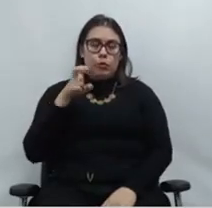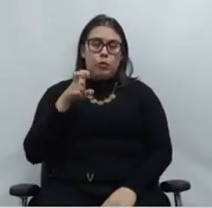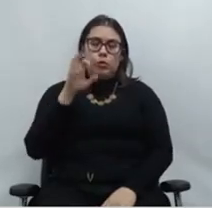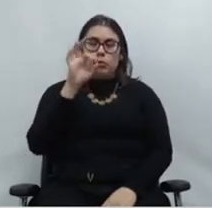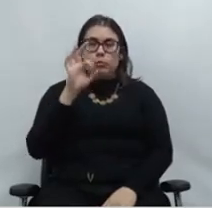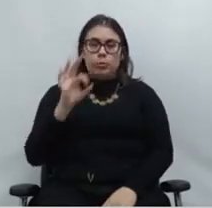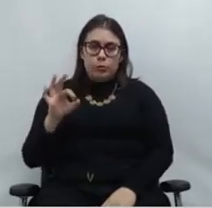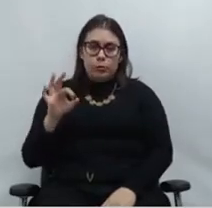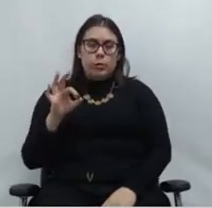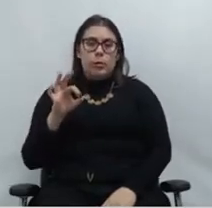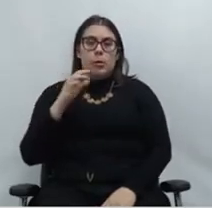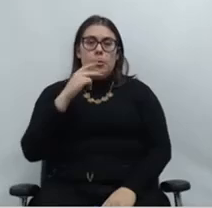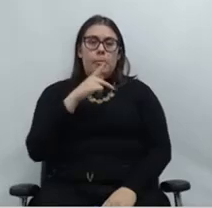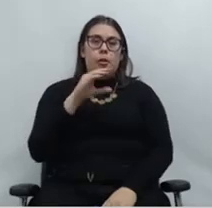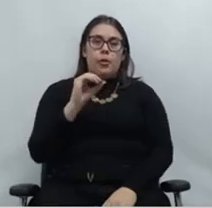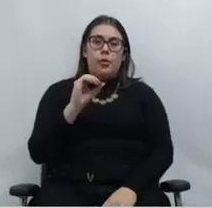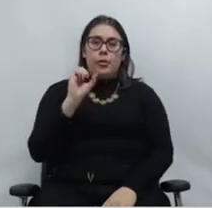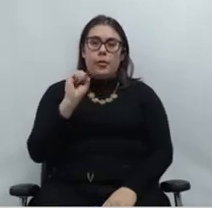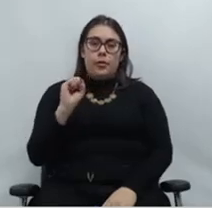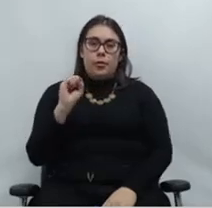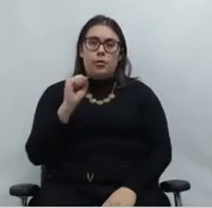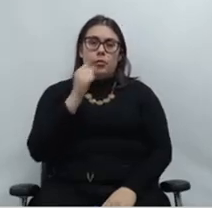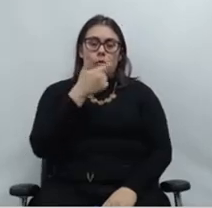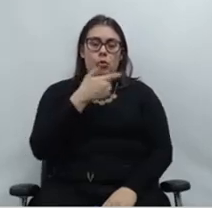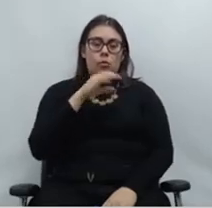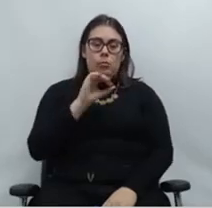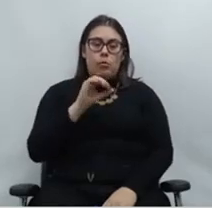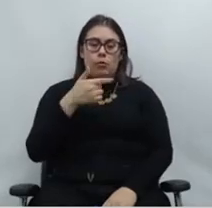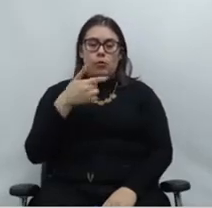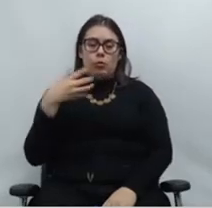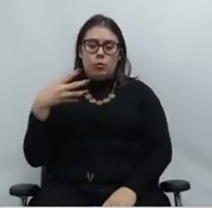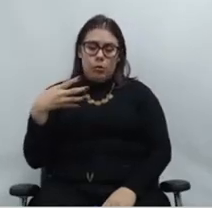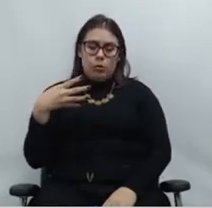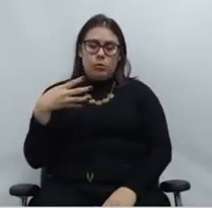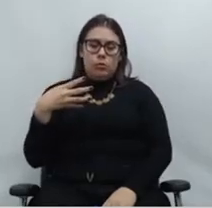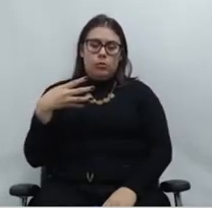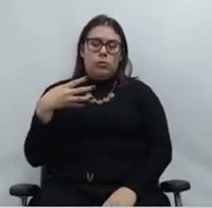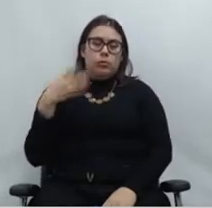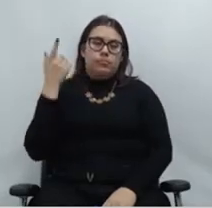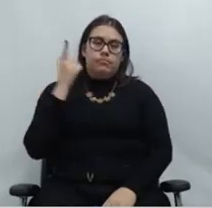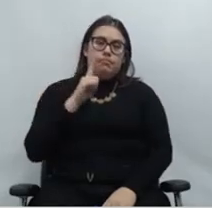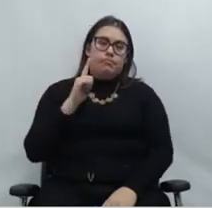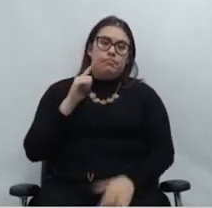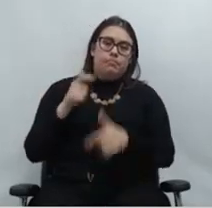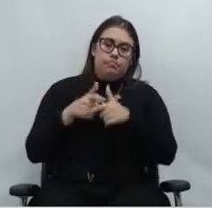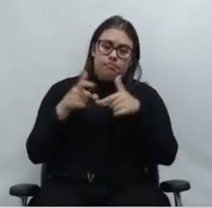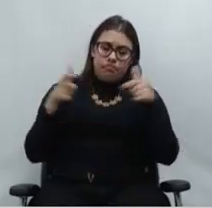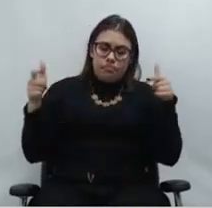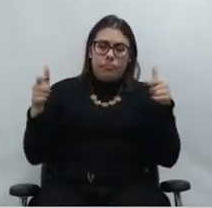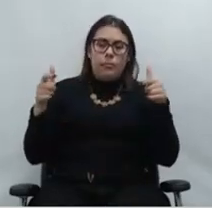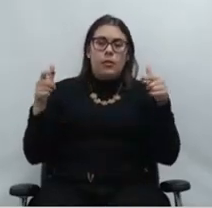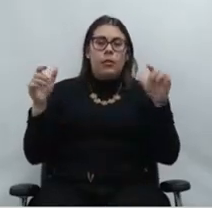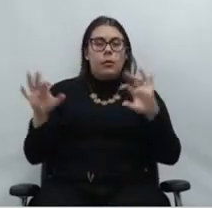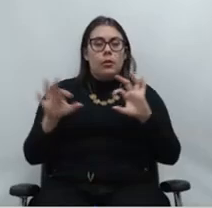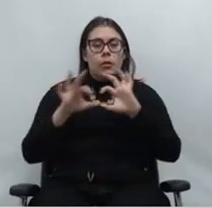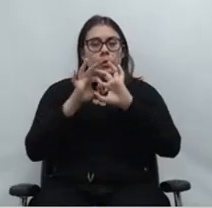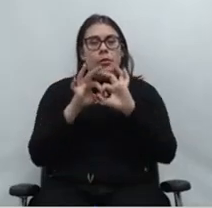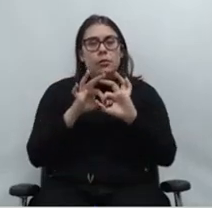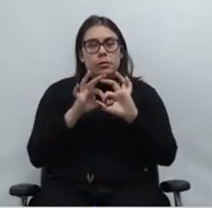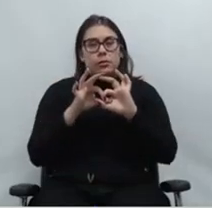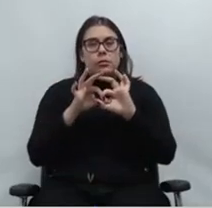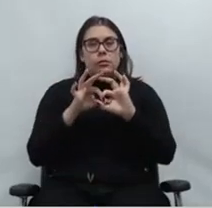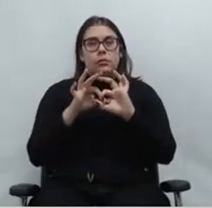35,5% em relação à POS de 2024. Considerando a crescente importância da conectividade robusta